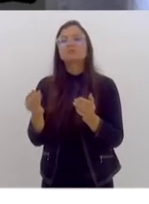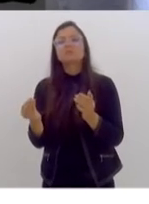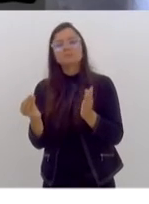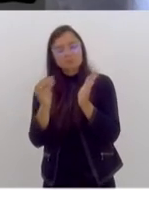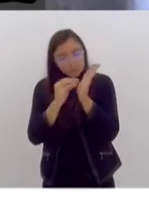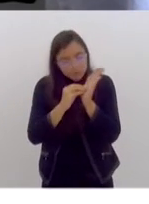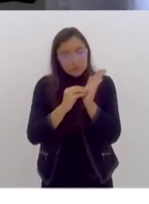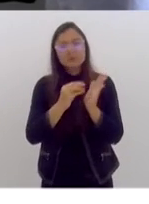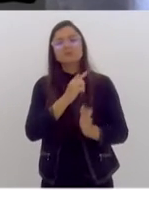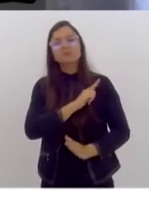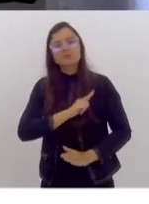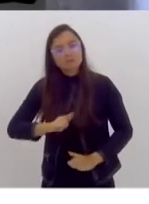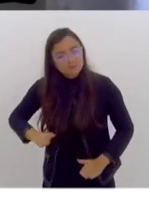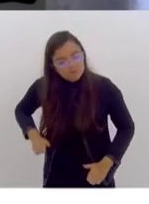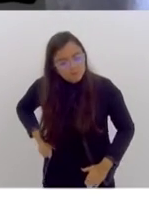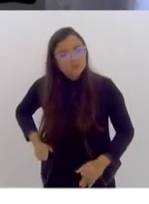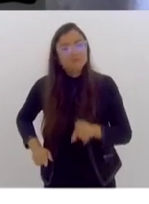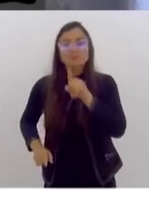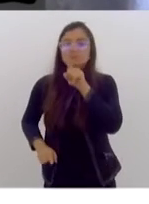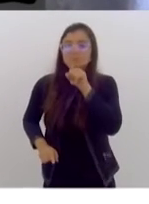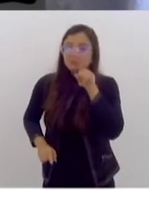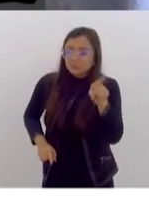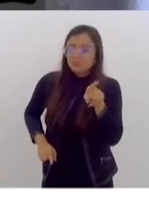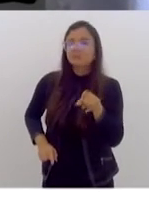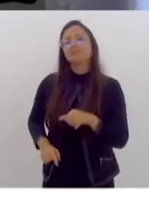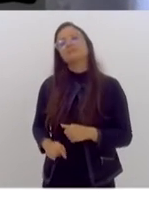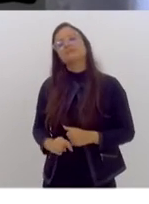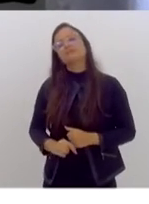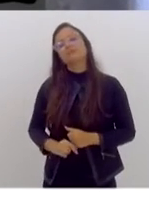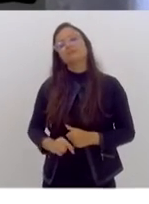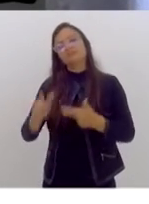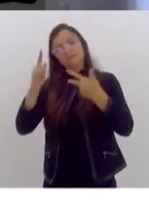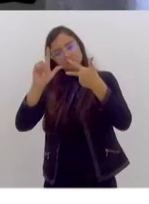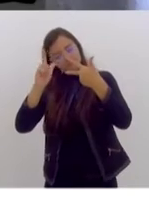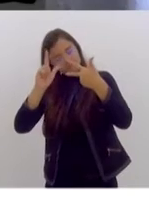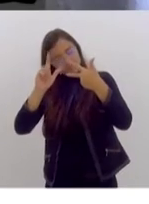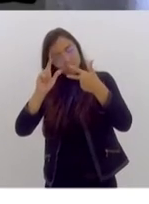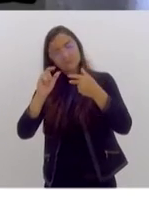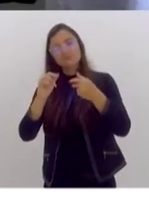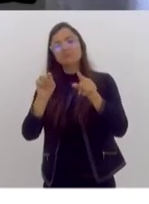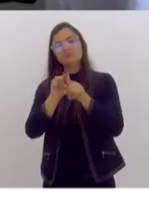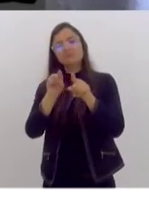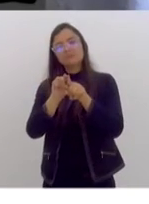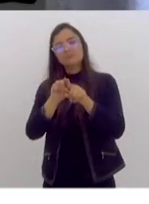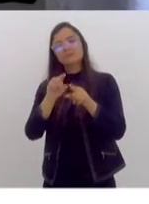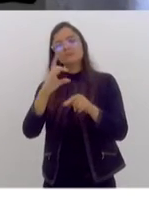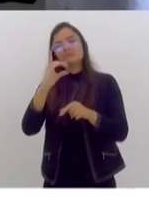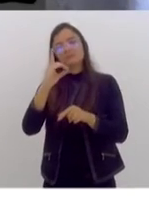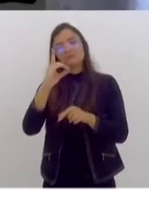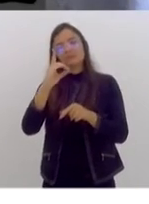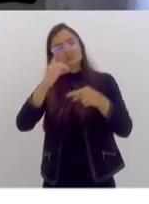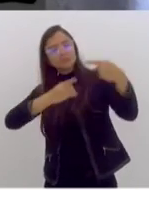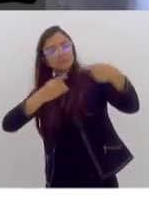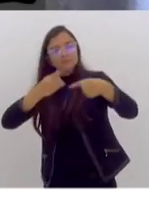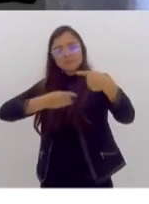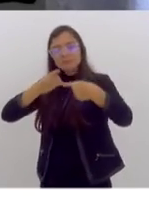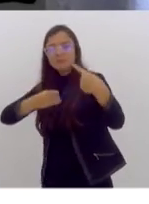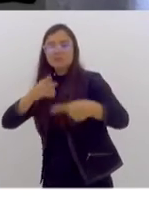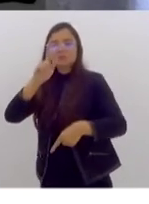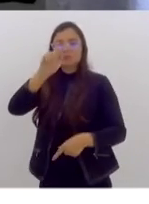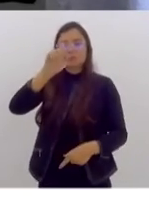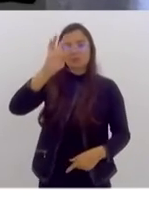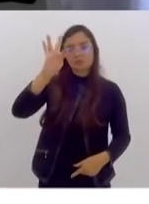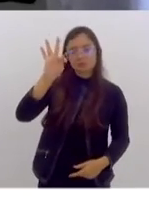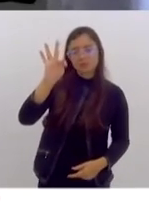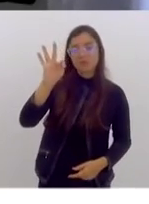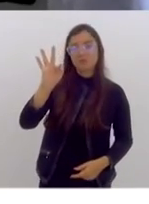governador a questão do caráter deliberativo dessa desse GT com